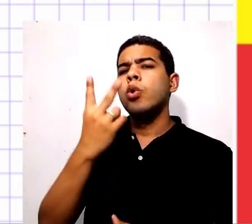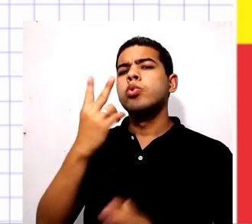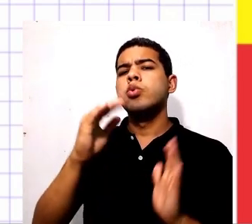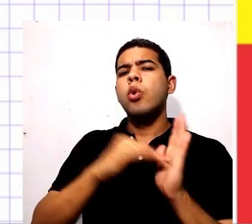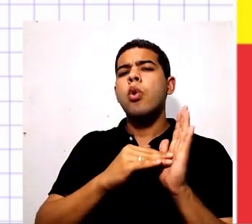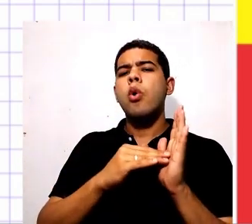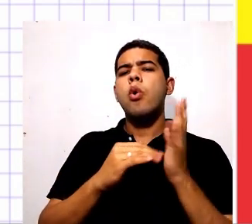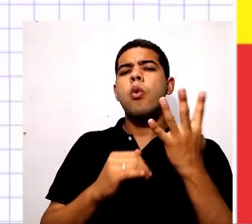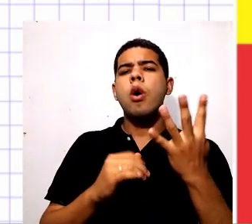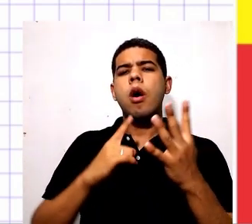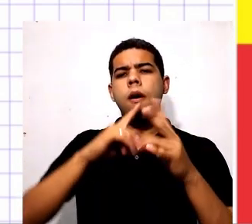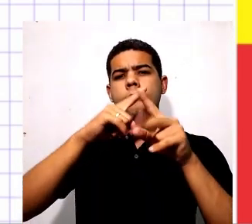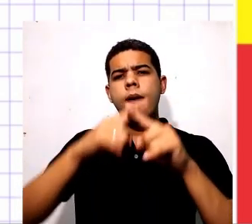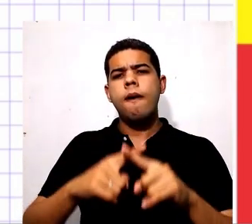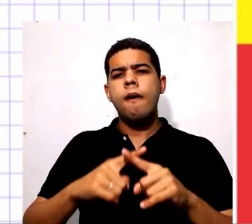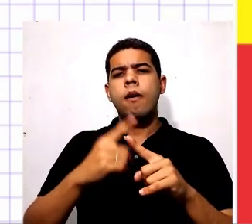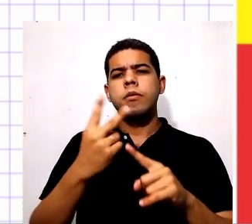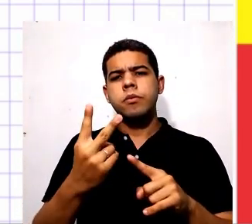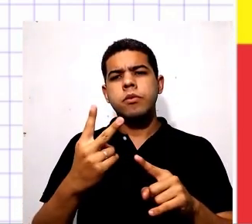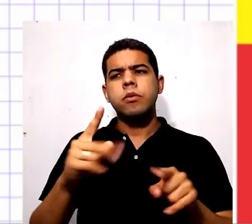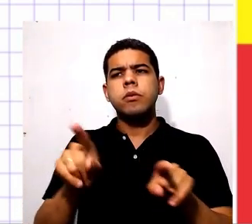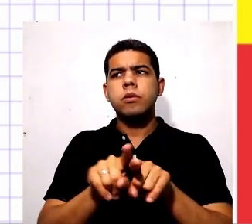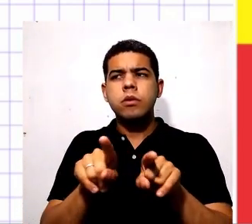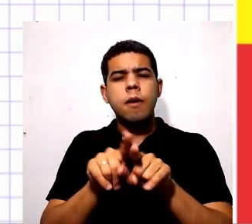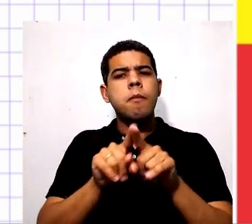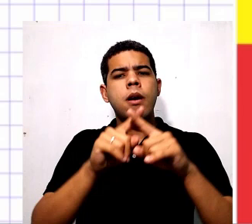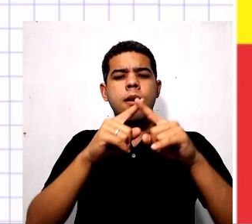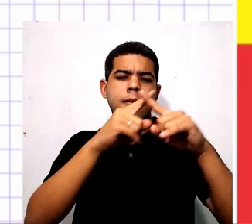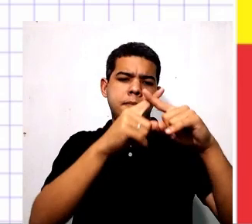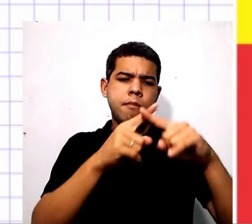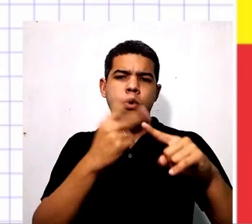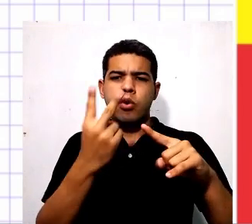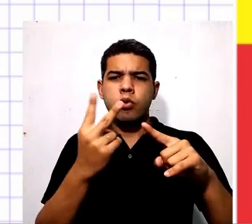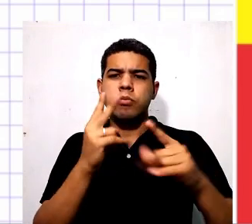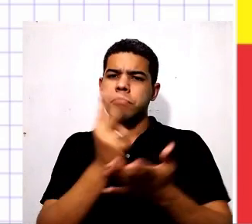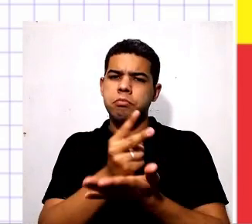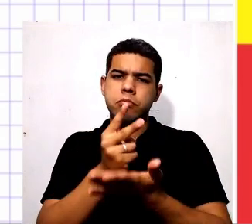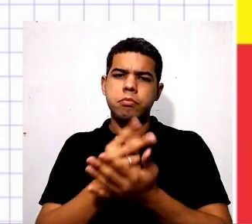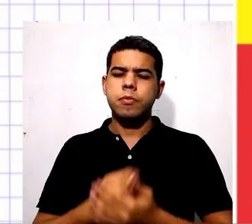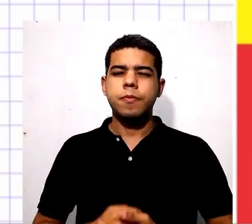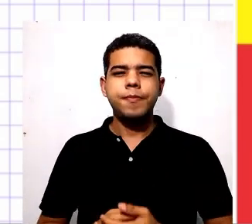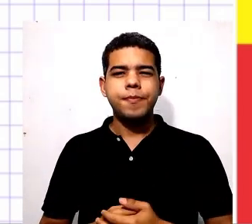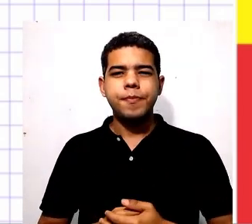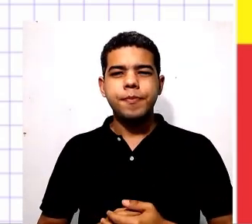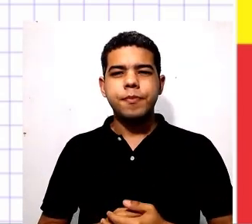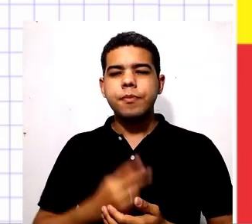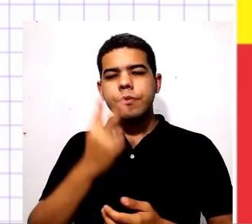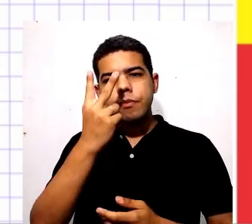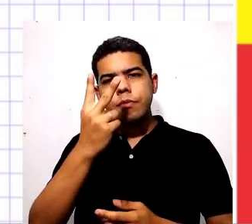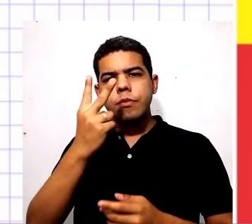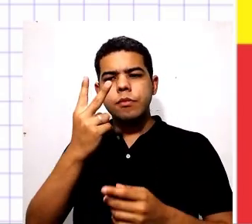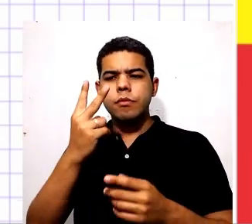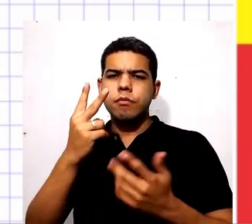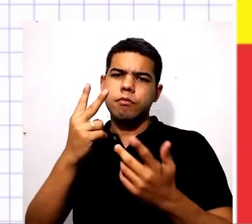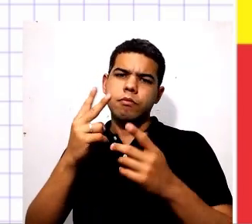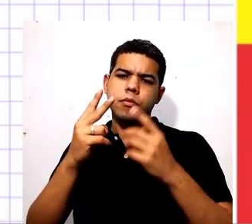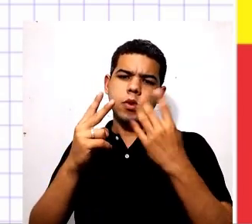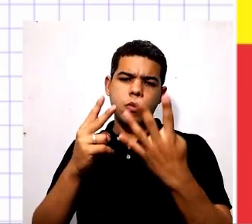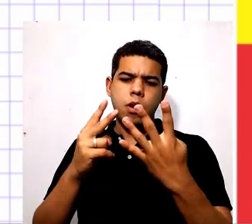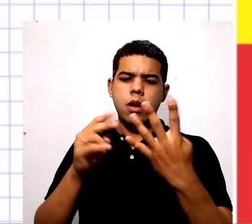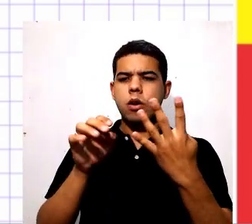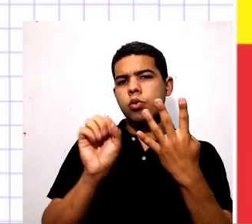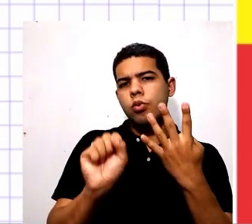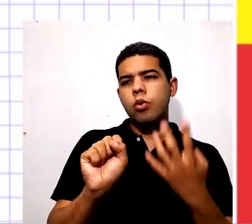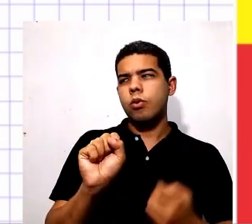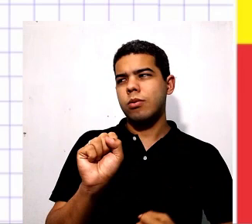por 2, todos os outros lados também vão multiplicar por 2. Certo? Então, 2, 4, 8.